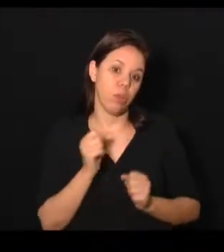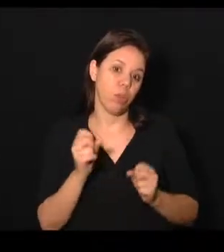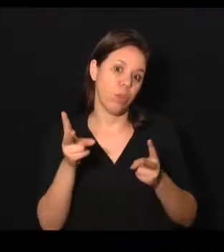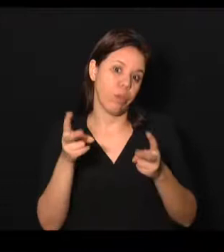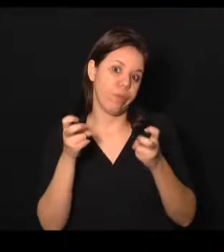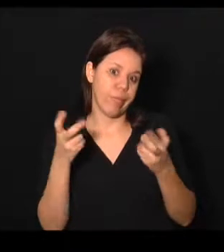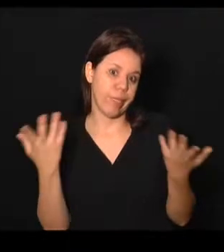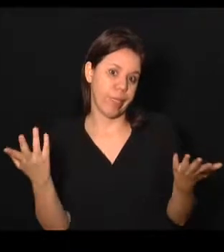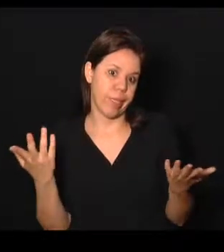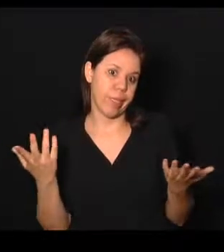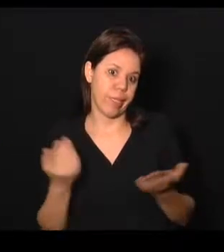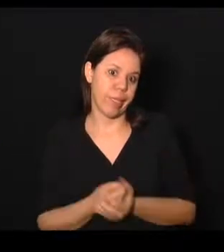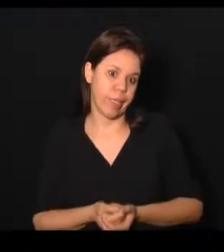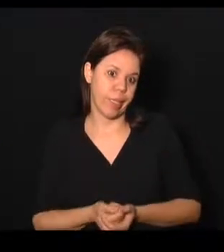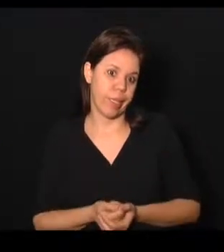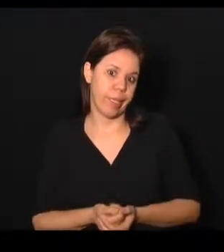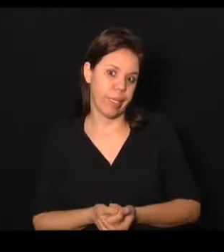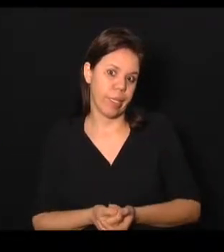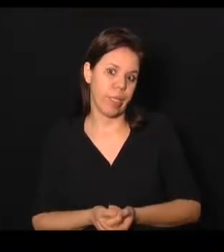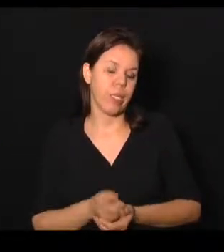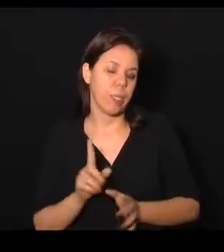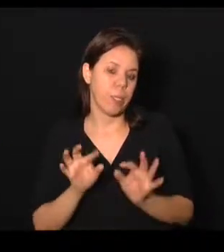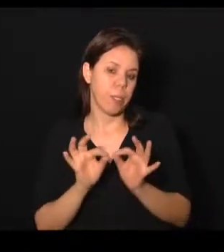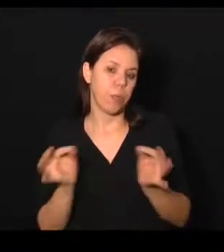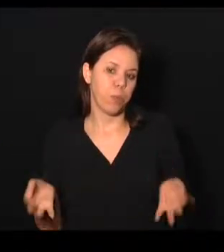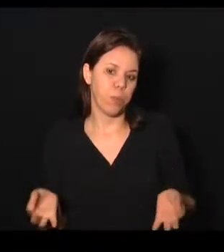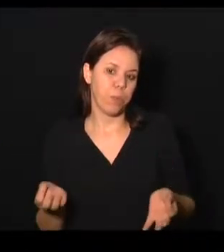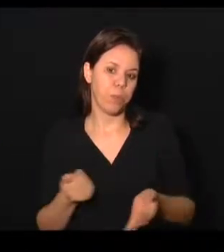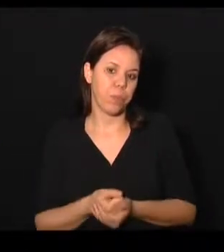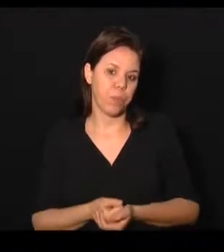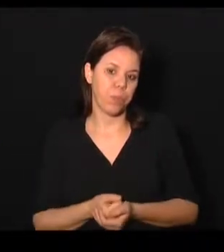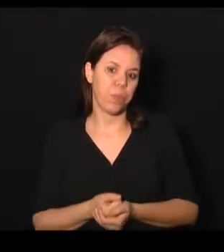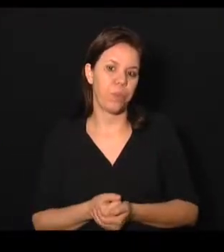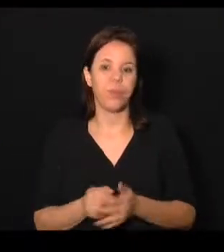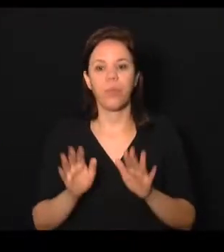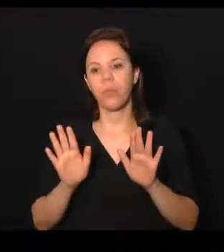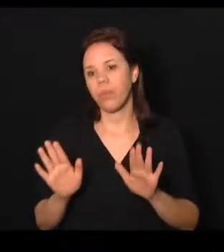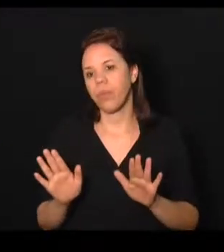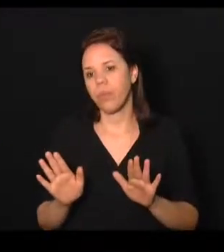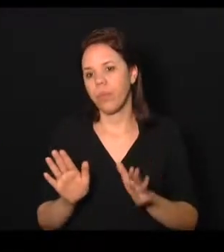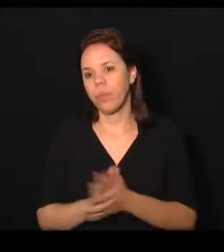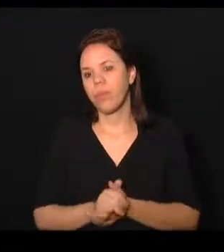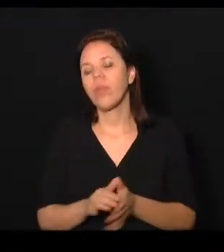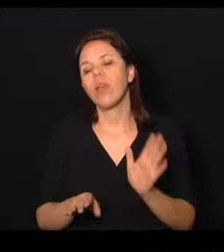são procedimentos relativamente simples, né, mas que ajudam muito a